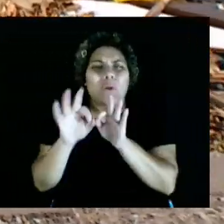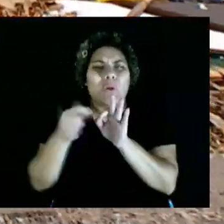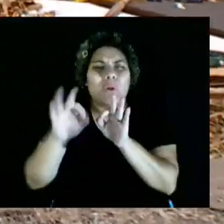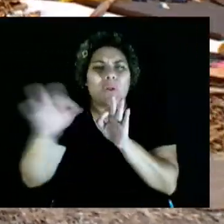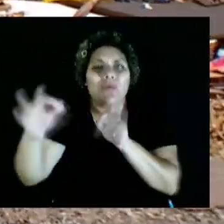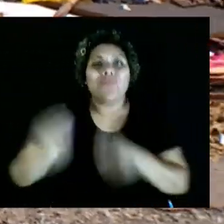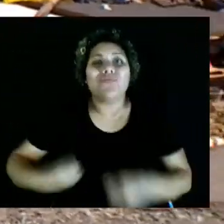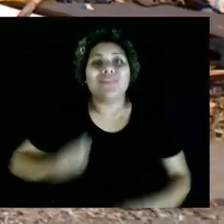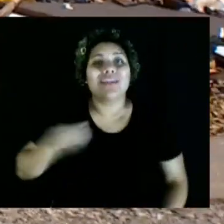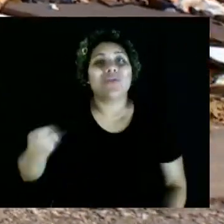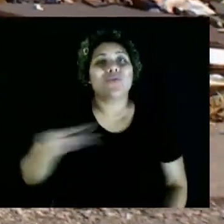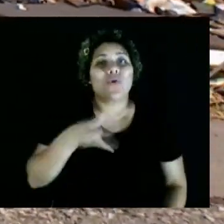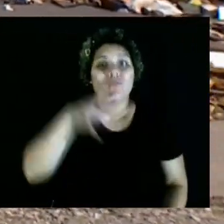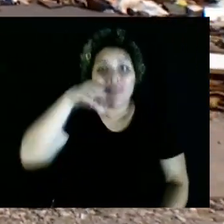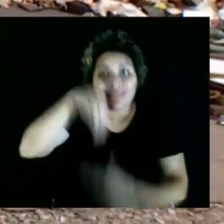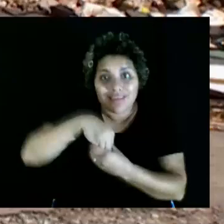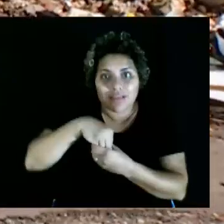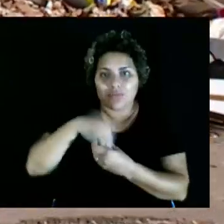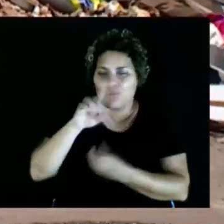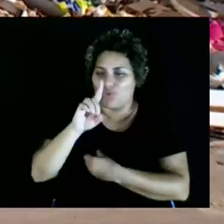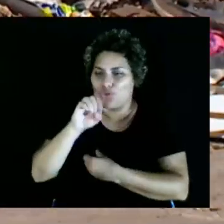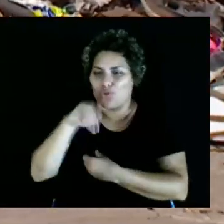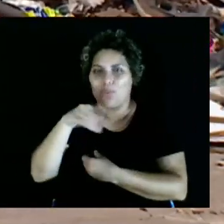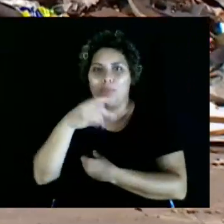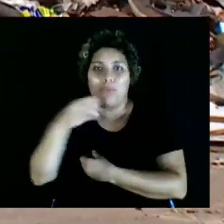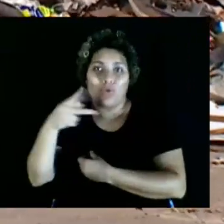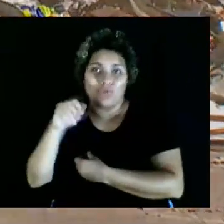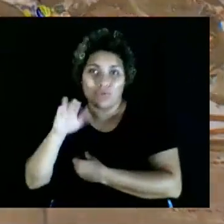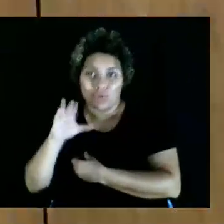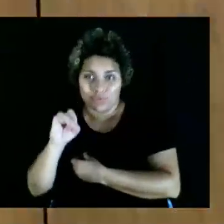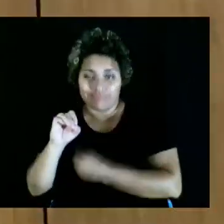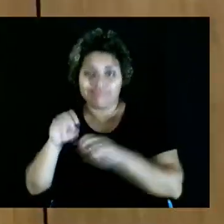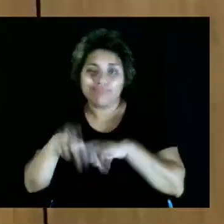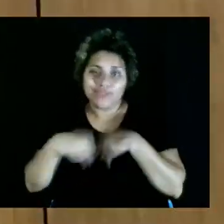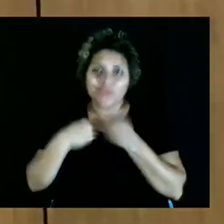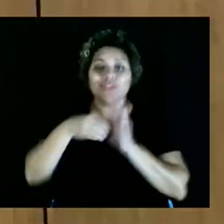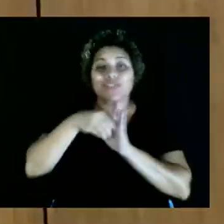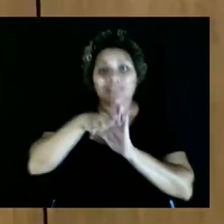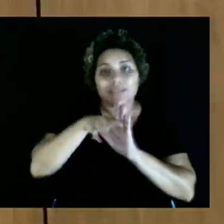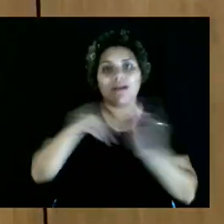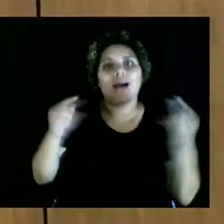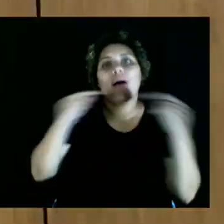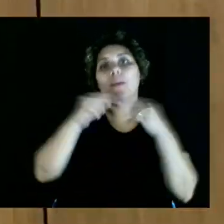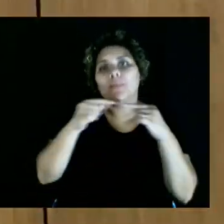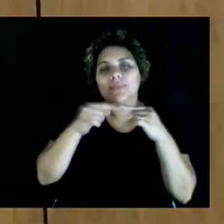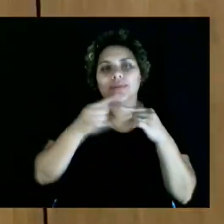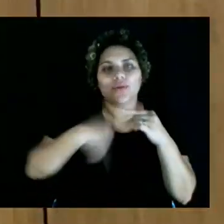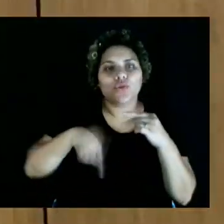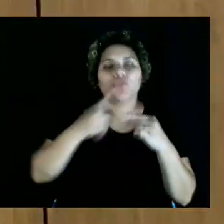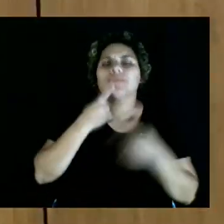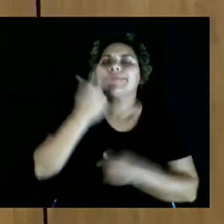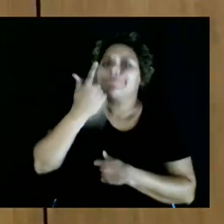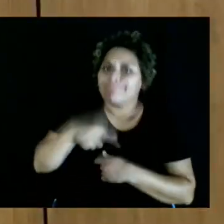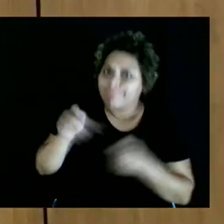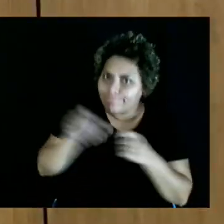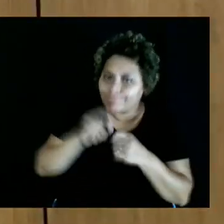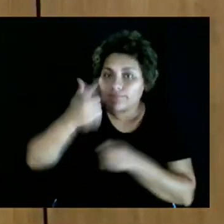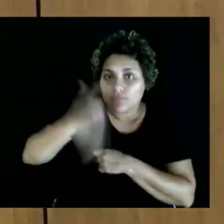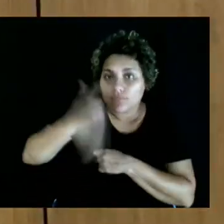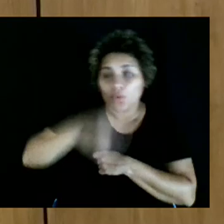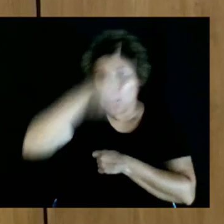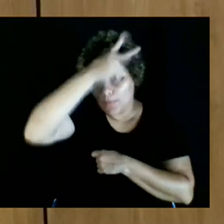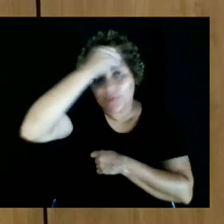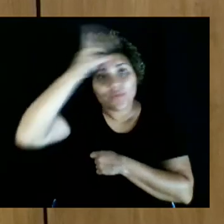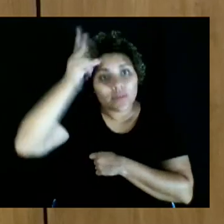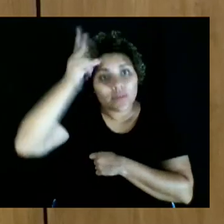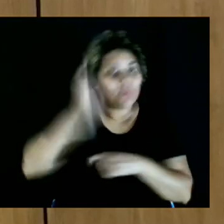do Parque Dom Bosco. Então a indicação, inclusive, é uma indicação que eu estou refazendo ela, o prefeito, até porque nós estamos